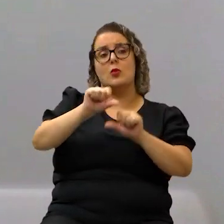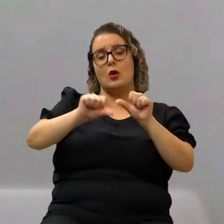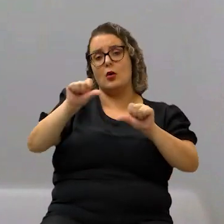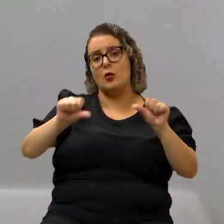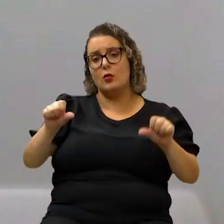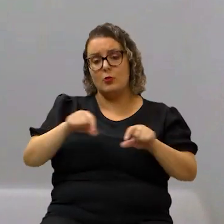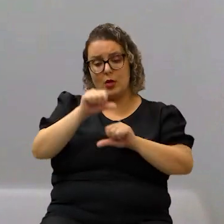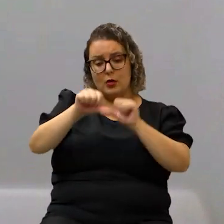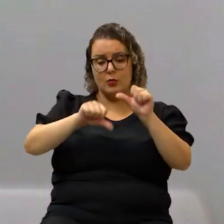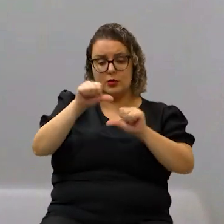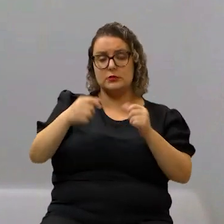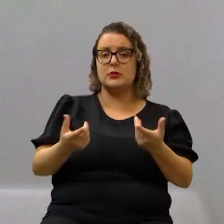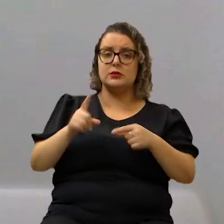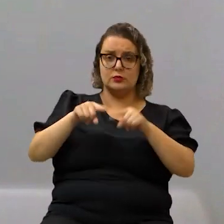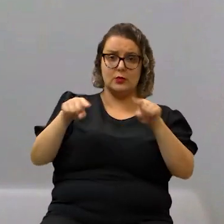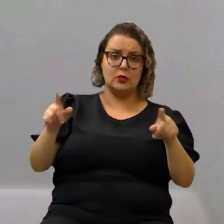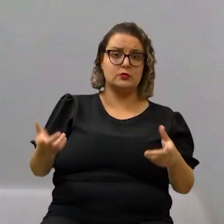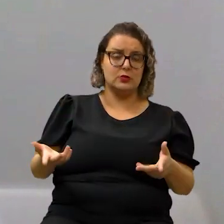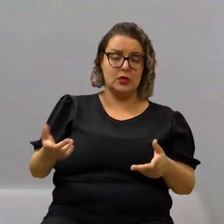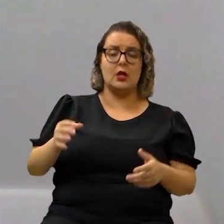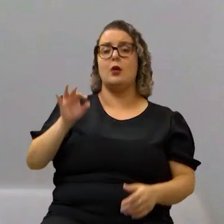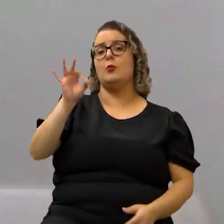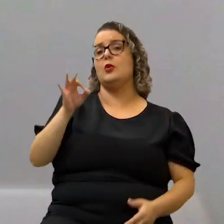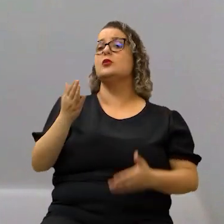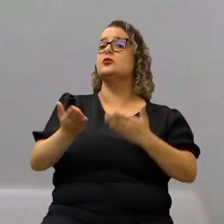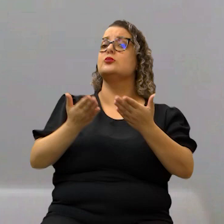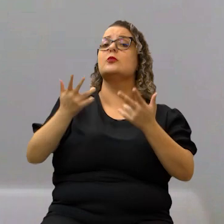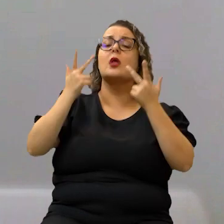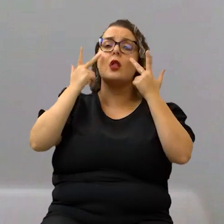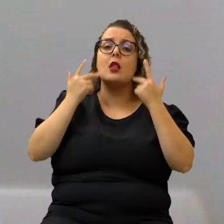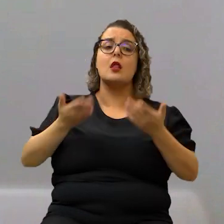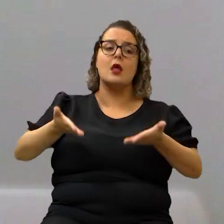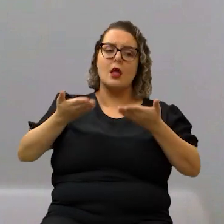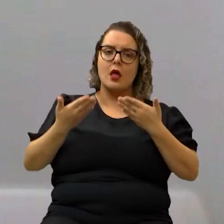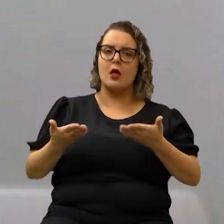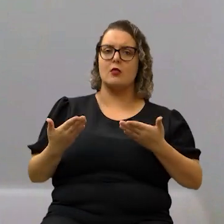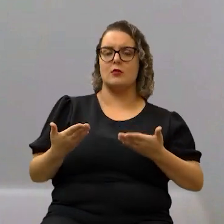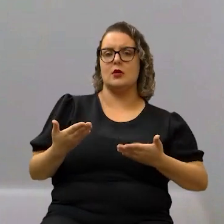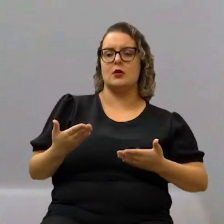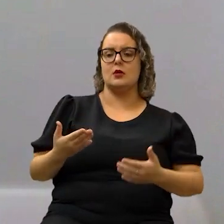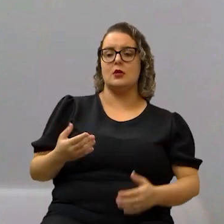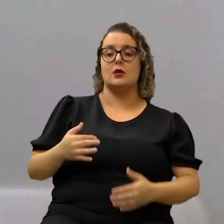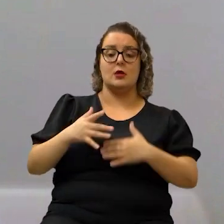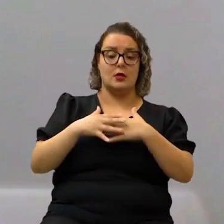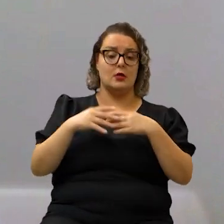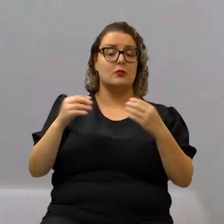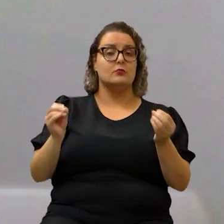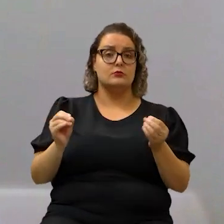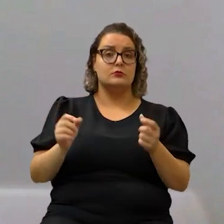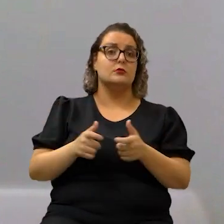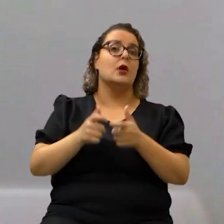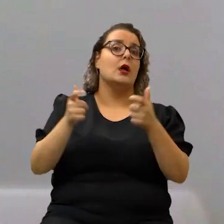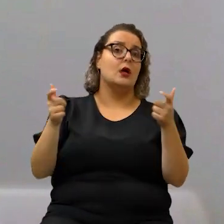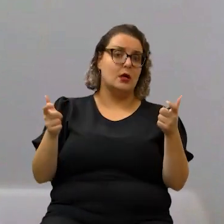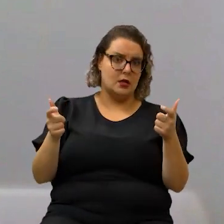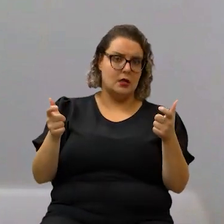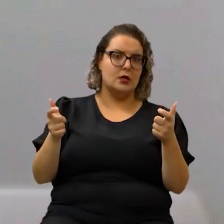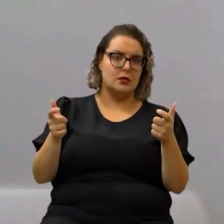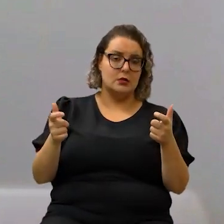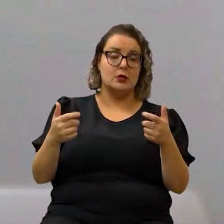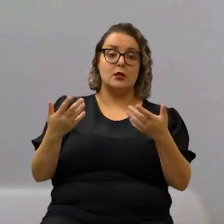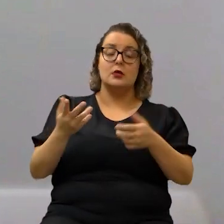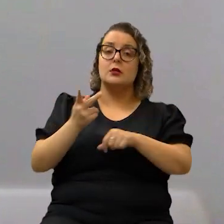uma alteração, as chances de fazer um tratamento mais tranquilo e as chances de você ficar curada são